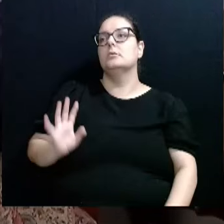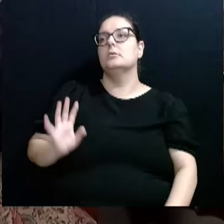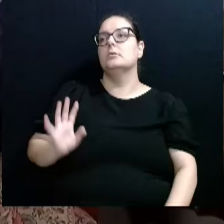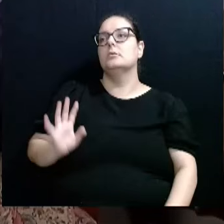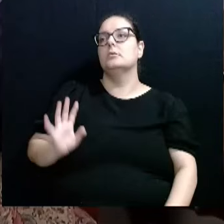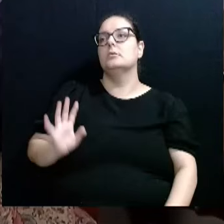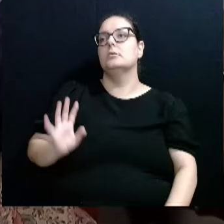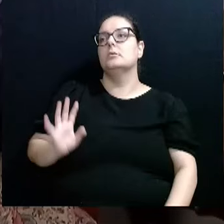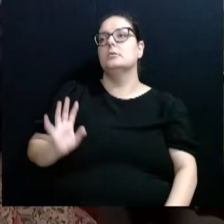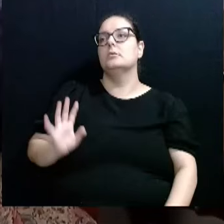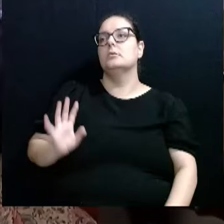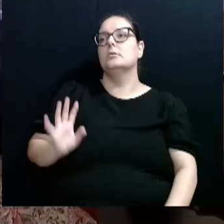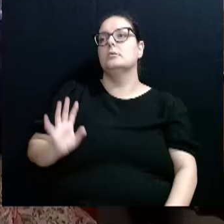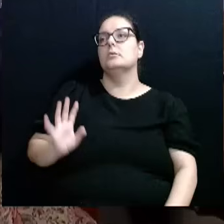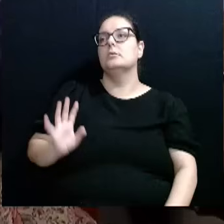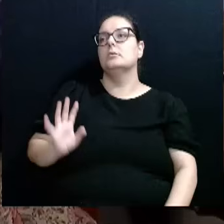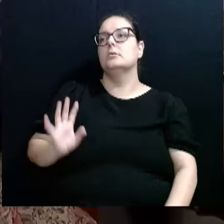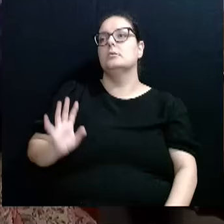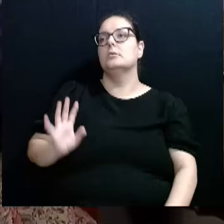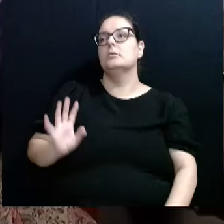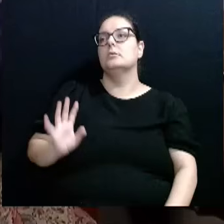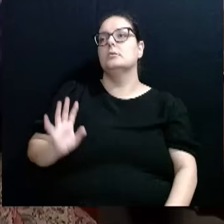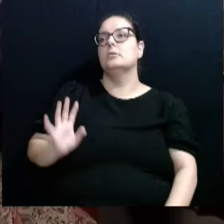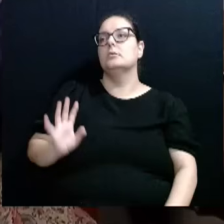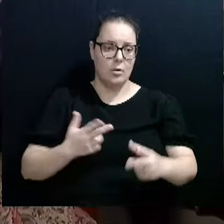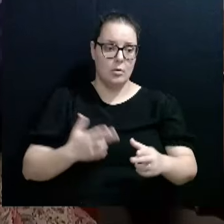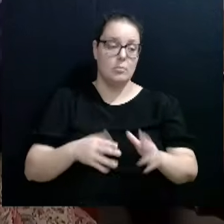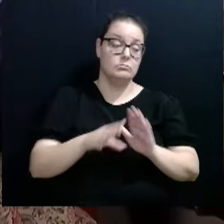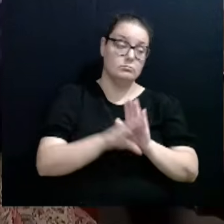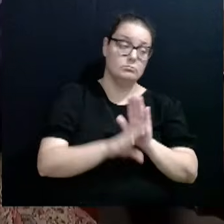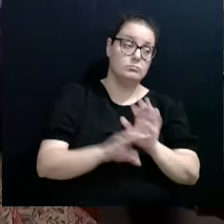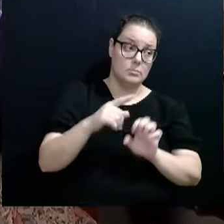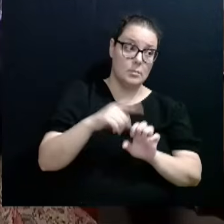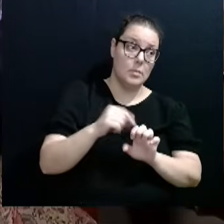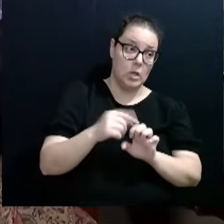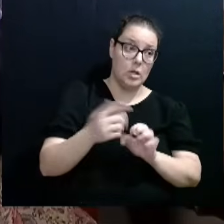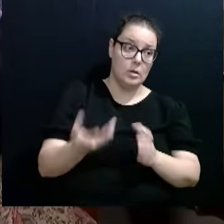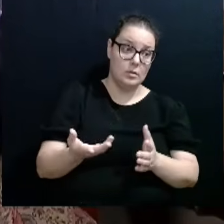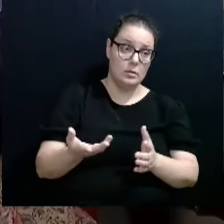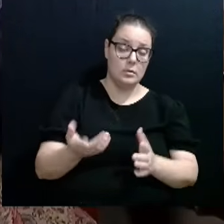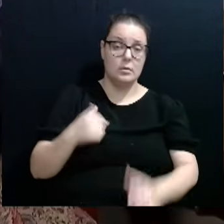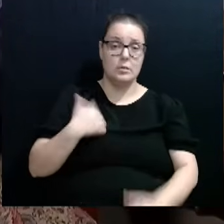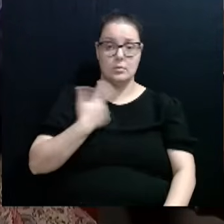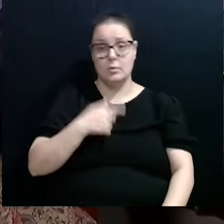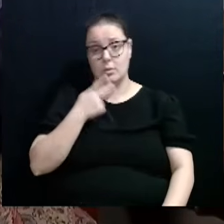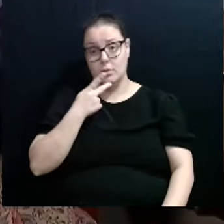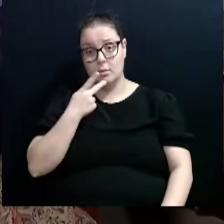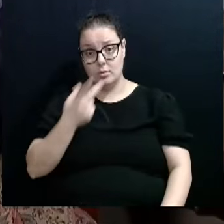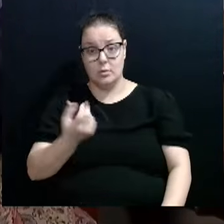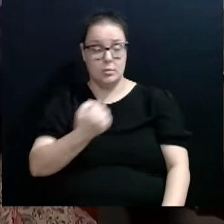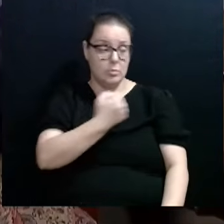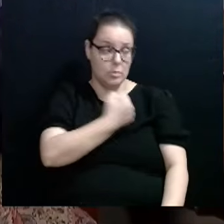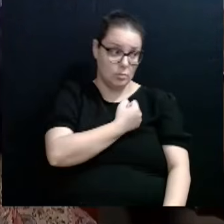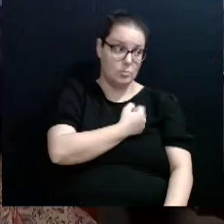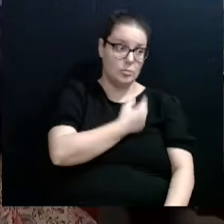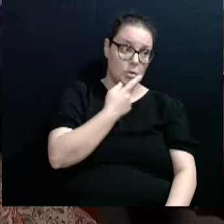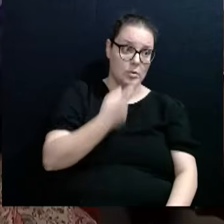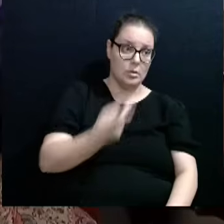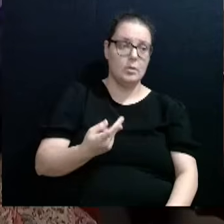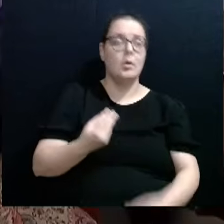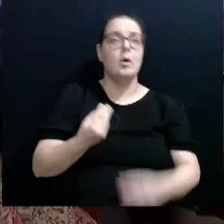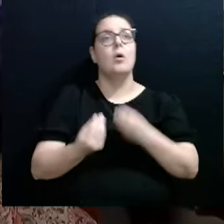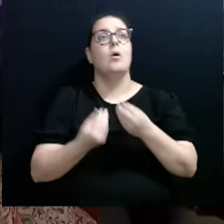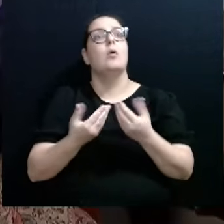nosso programa é sobre empreendedorismo, a gente também tem que falar em números. Para você abrir o negócio, quanto